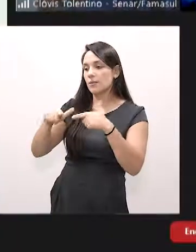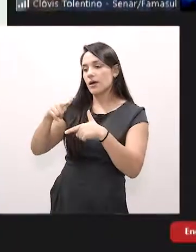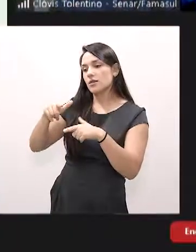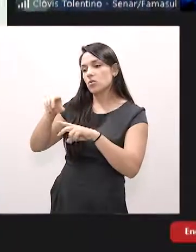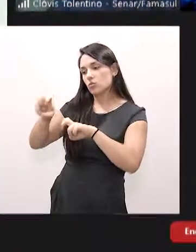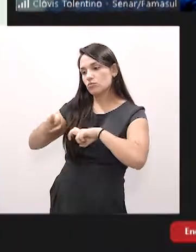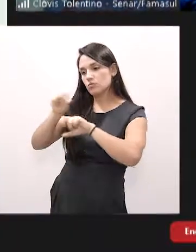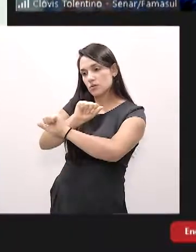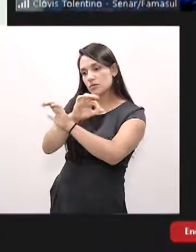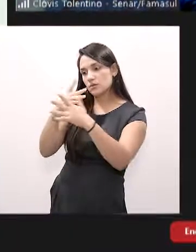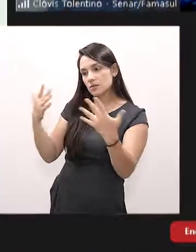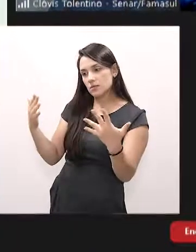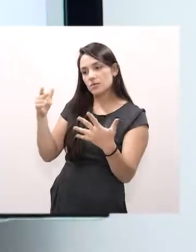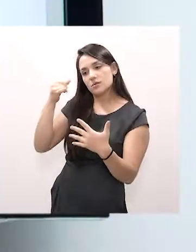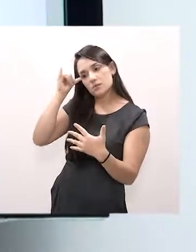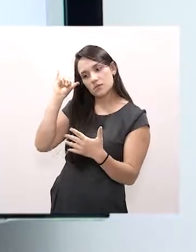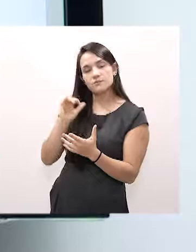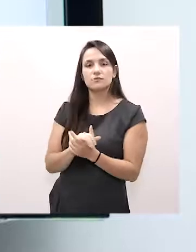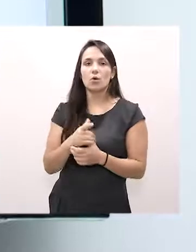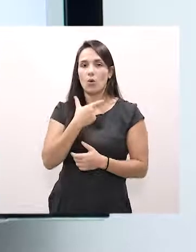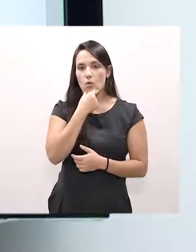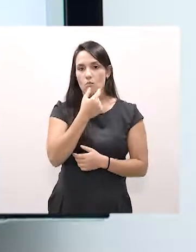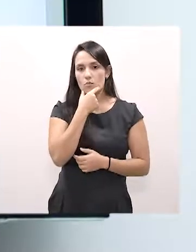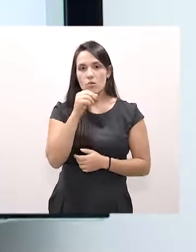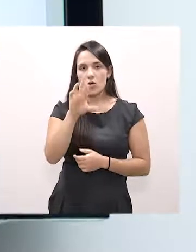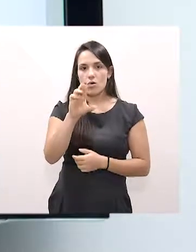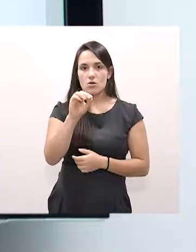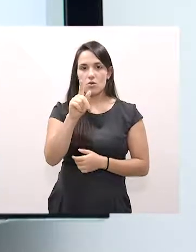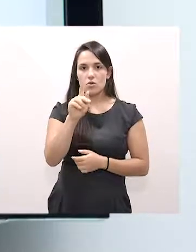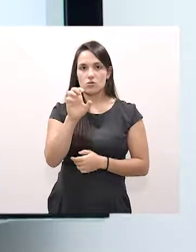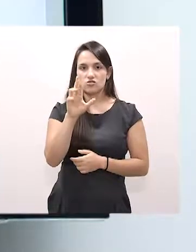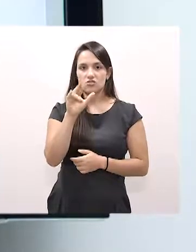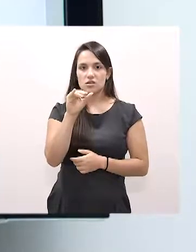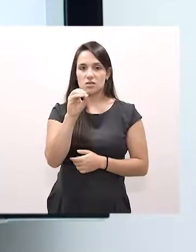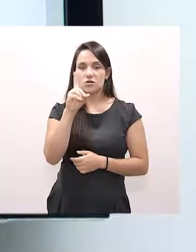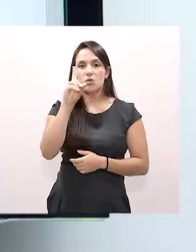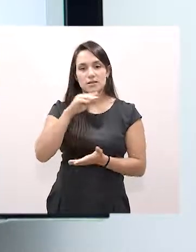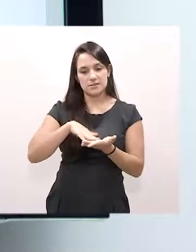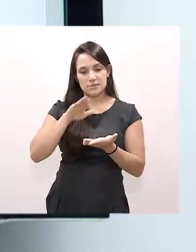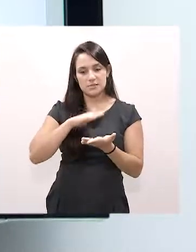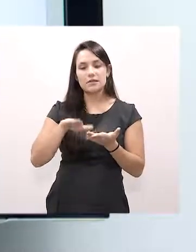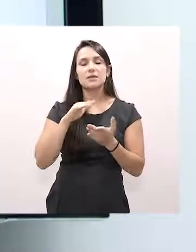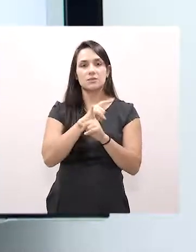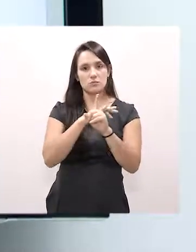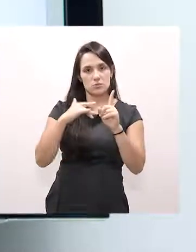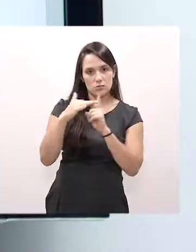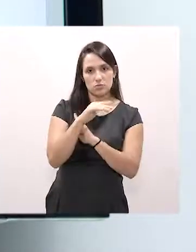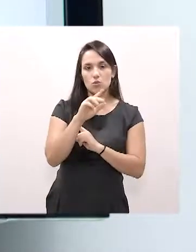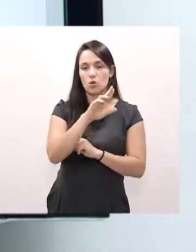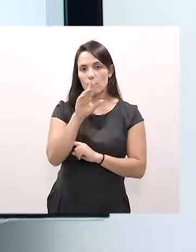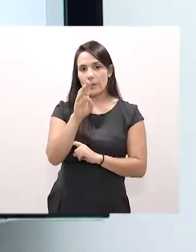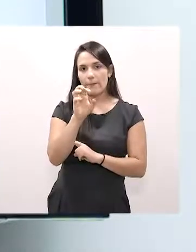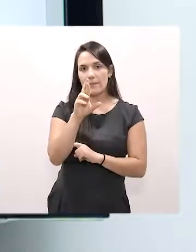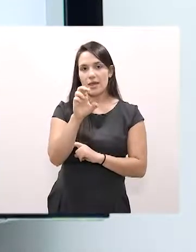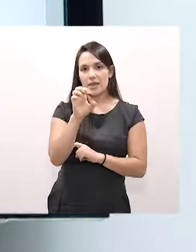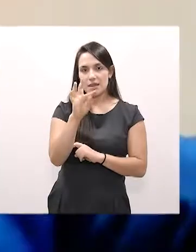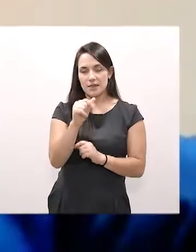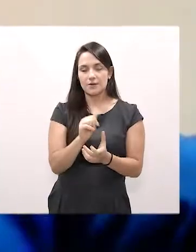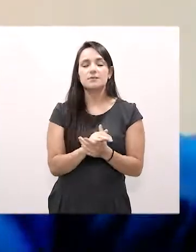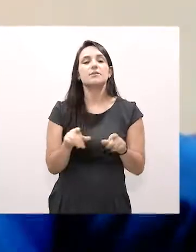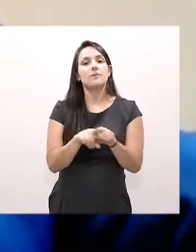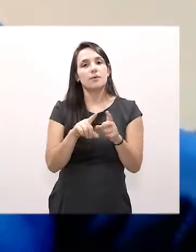e a atividade agropecuária. Contribuíram com o debate Rogério Beretta, da Secretaria Estadual de Meio Ambiente, a